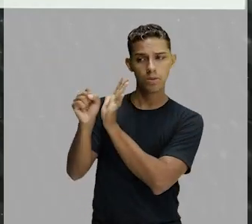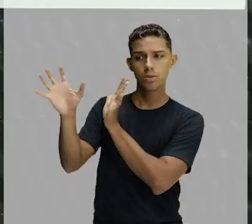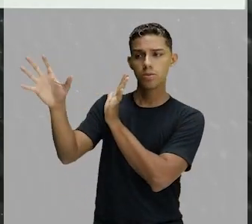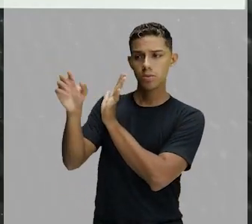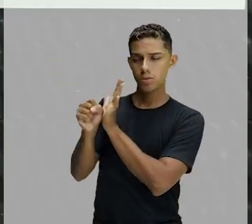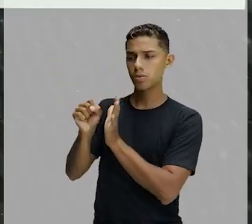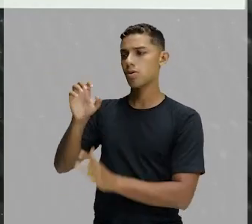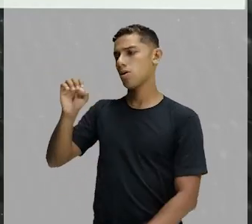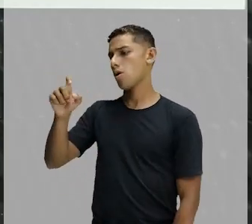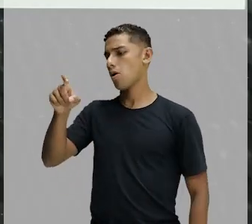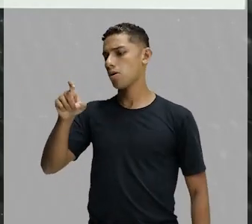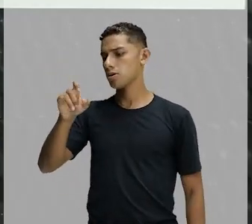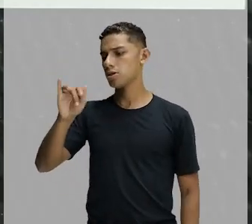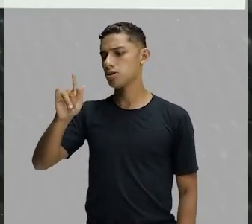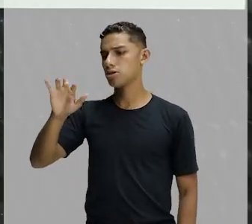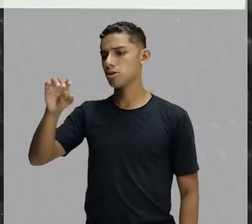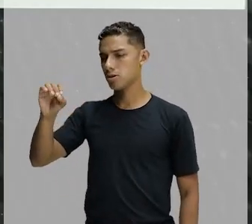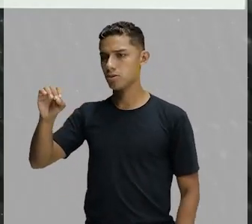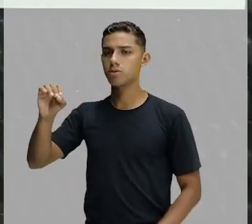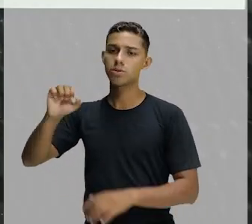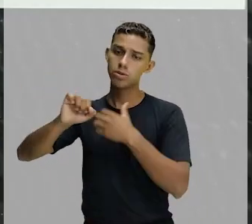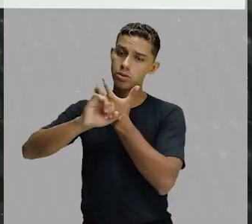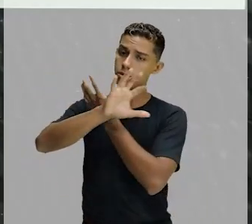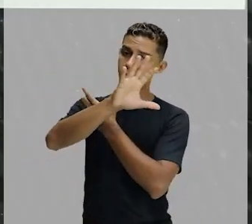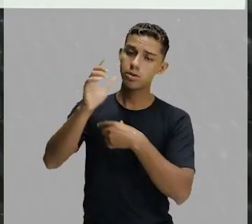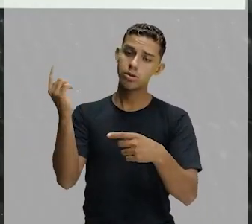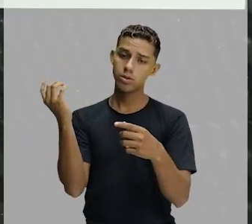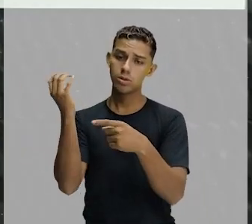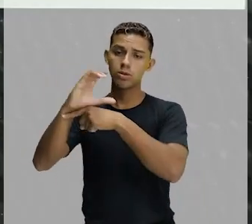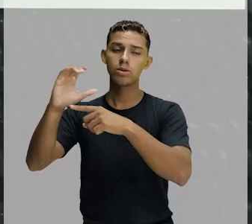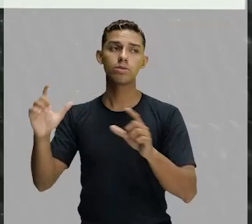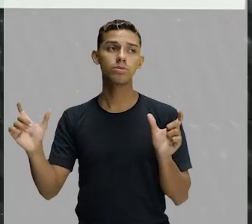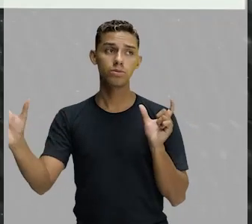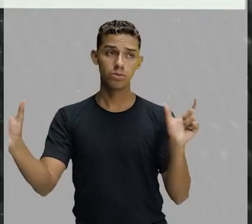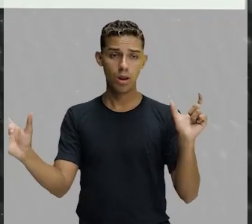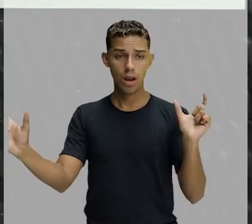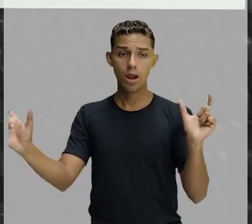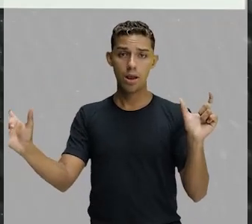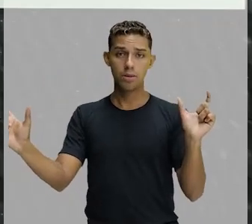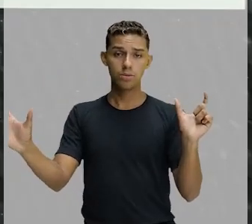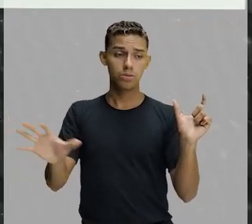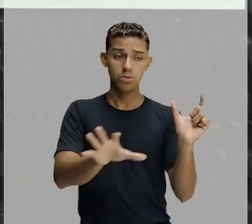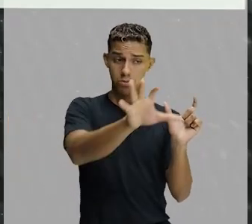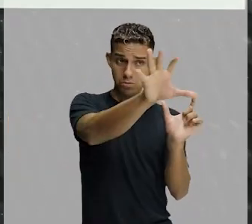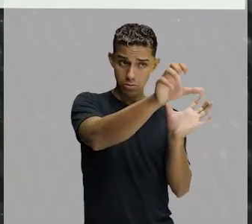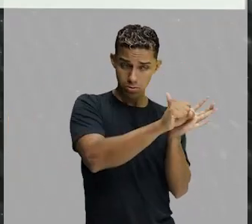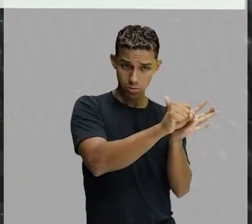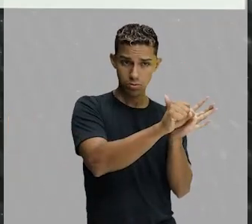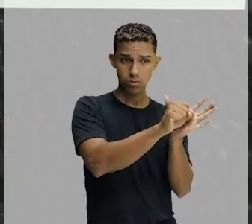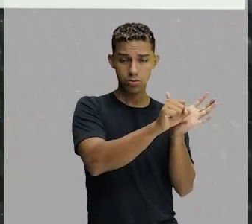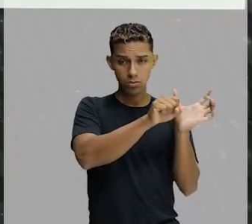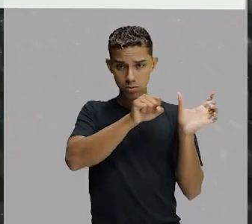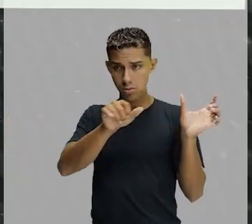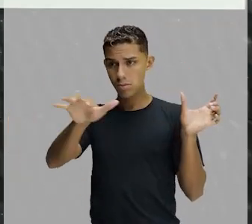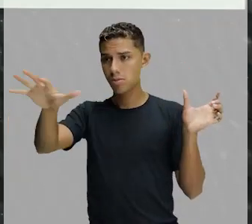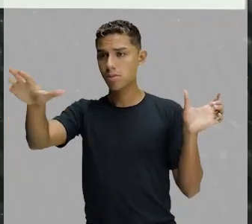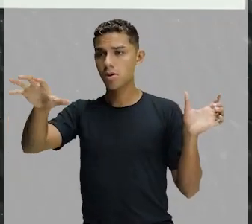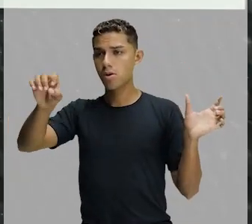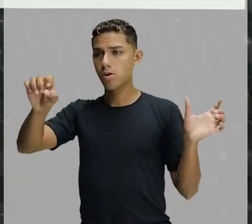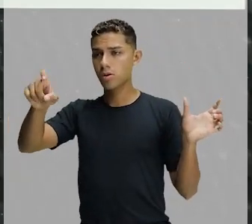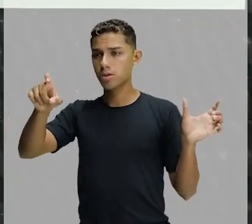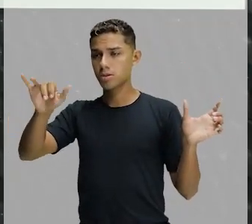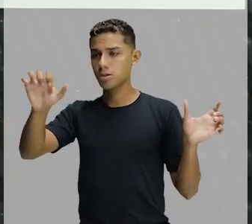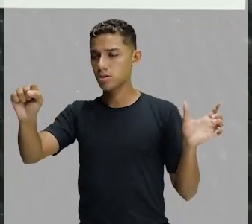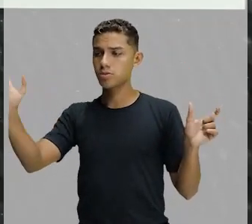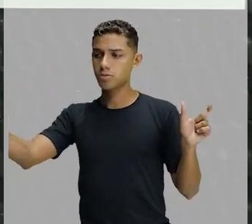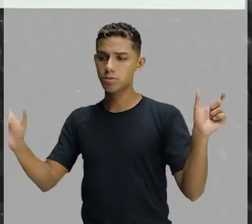oxigênio e liberação de gás carbônico. Aqui é o inverso. Fotossíntese absorve gás carbônico libera oxigênio. Então, tudo